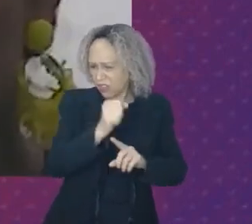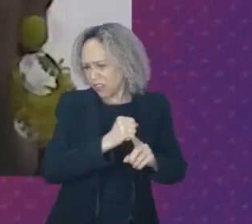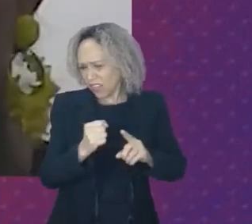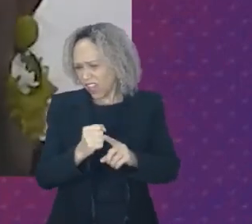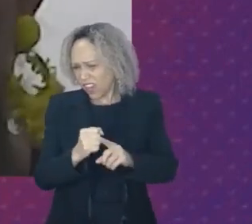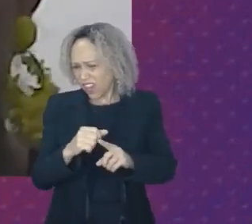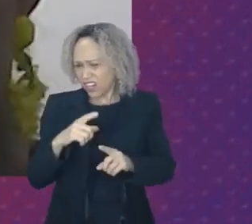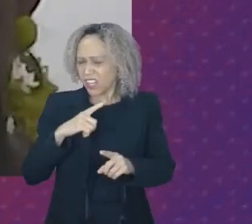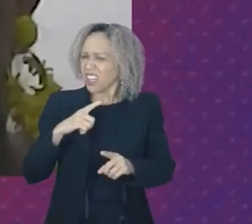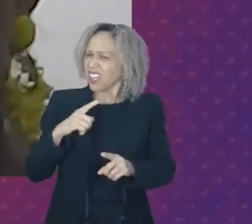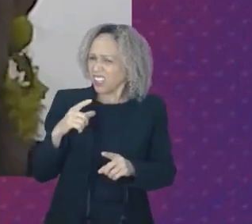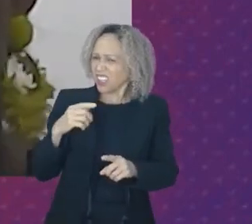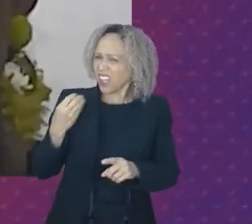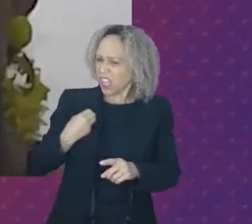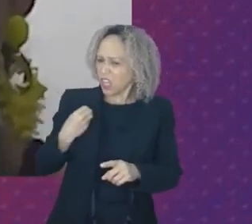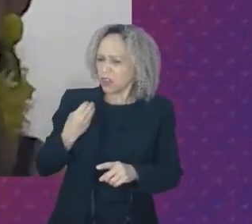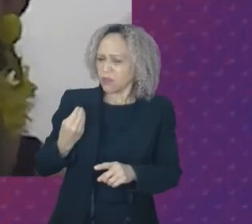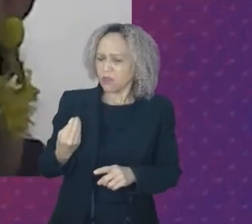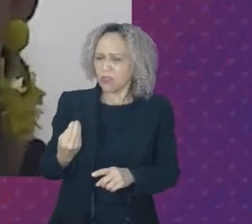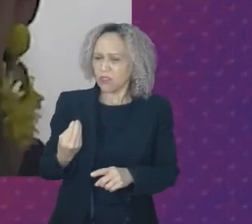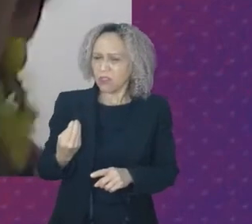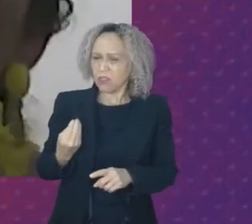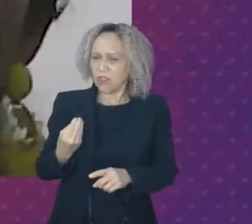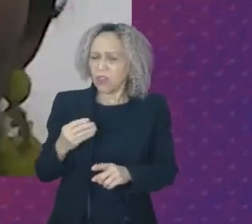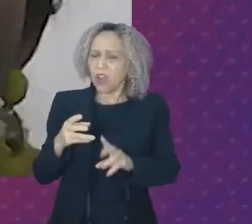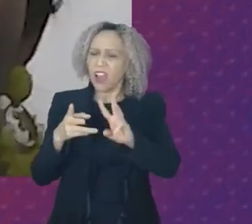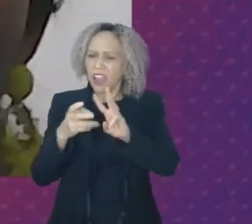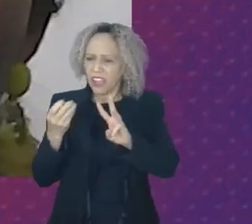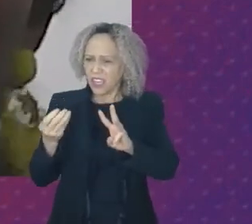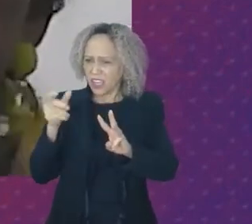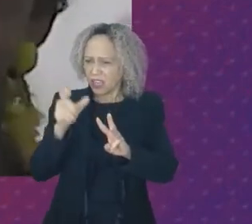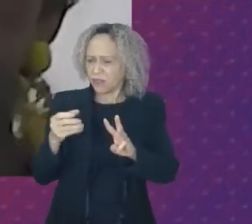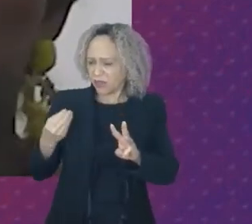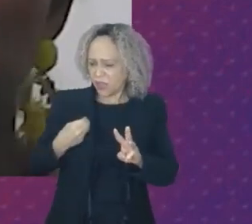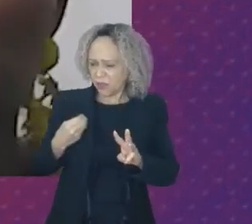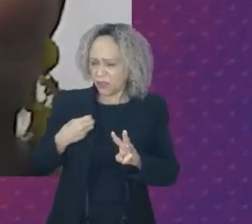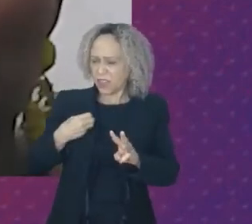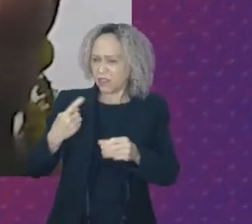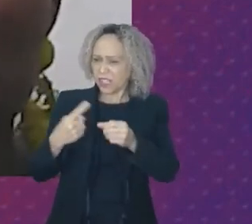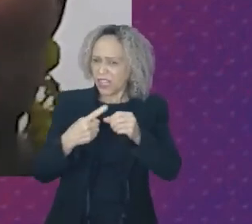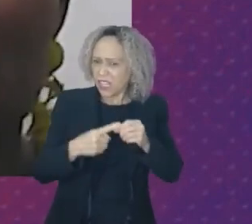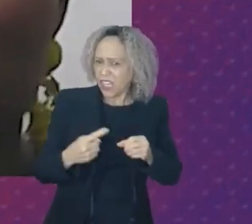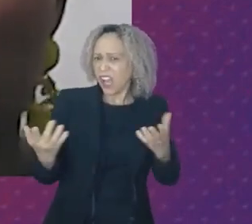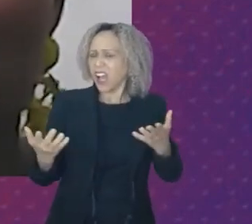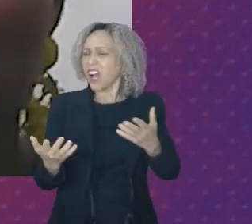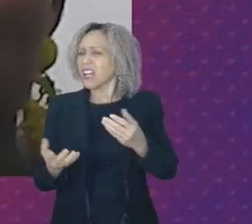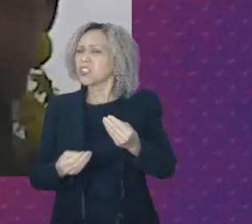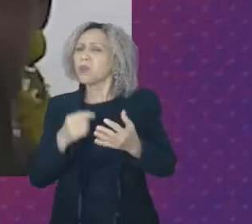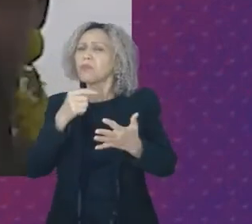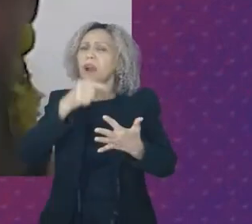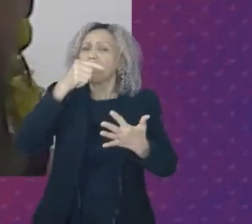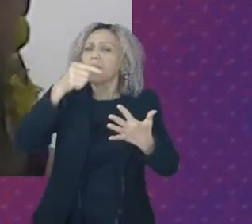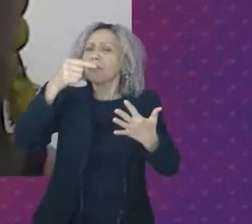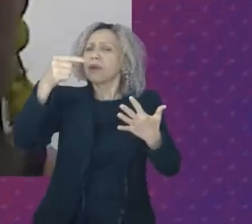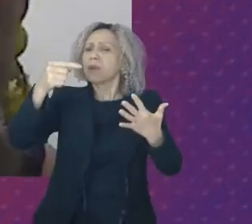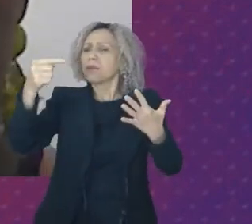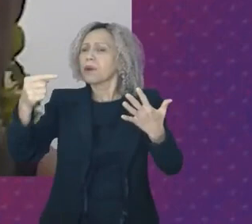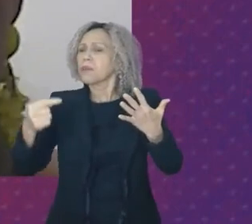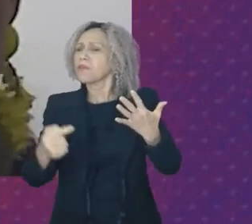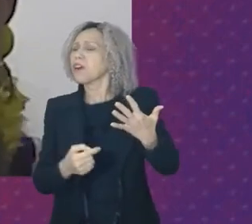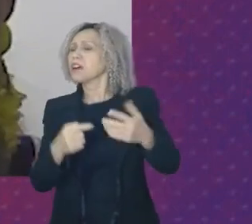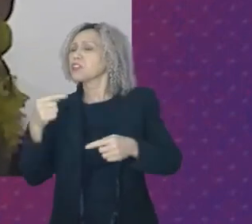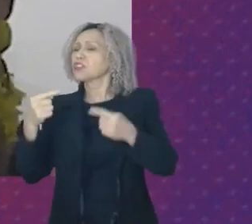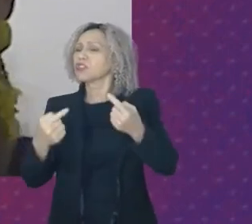Essas pessoas que vão caminhar junto com você são fundamentais para a construção desse tipo de discussão, para